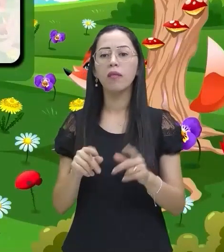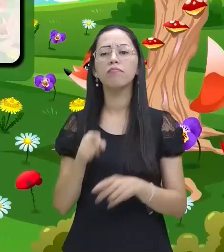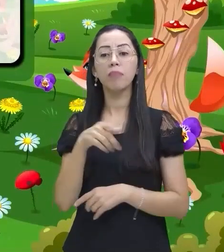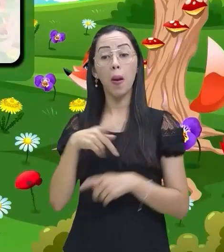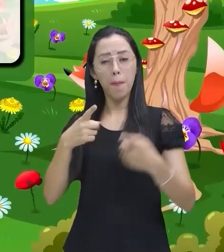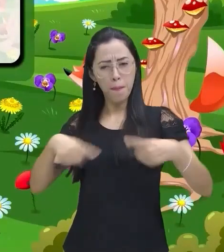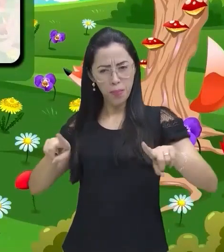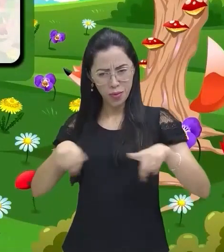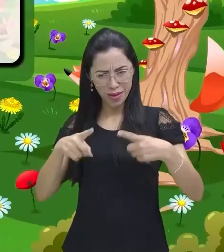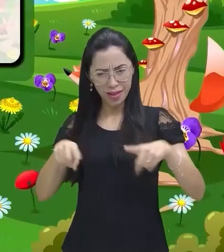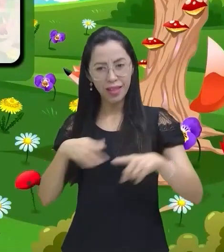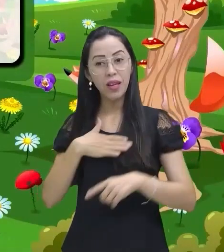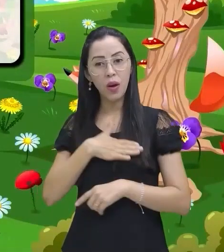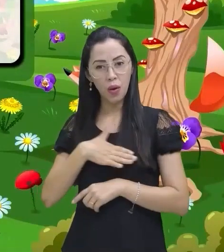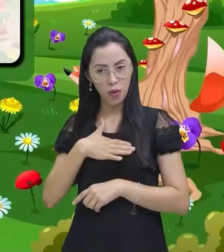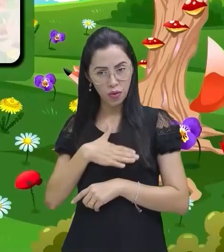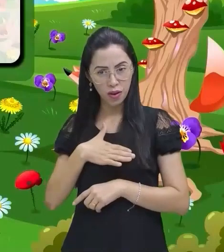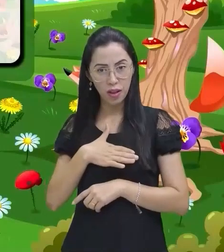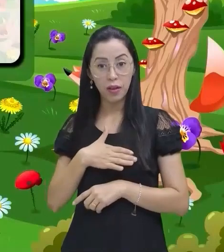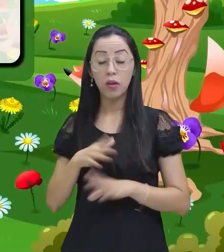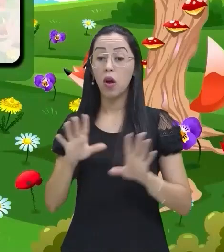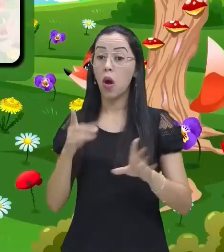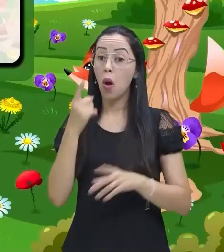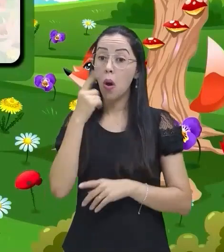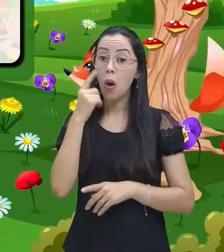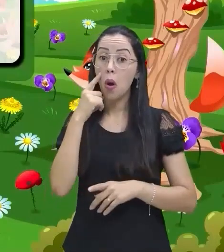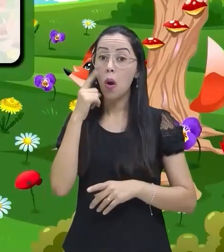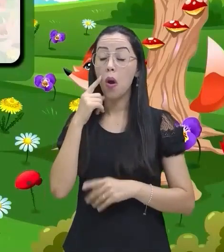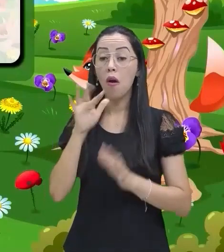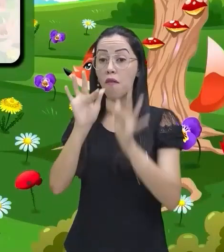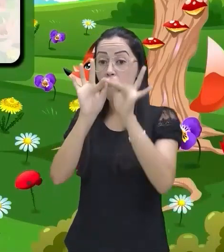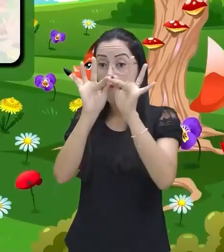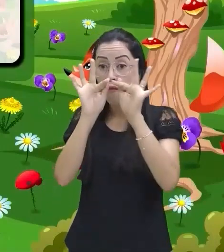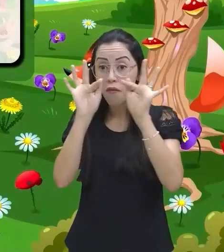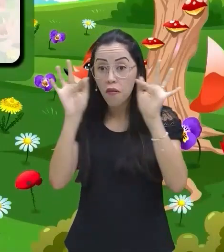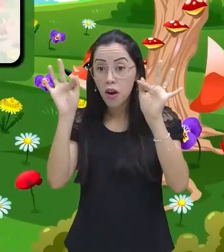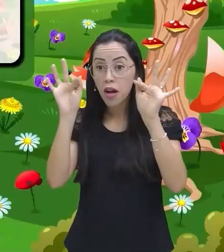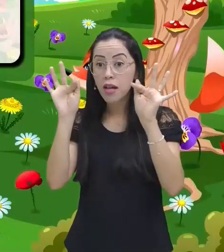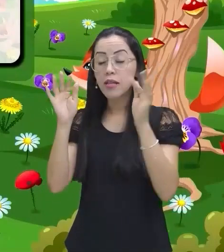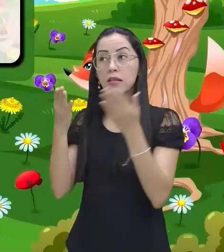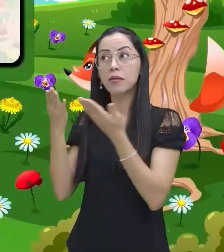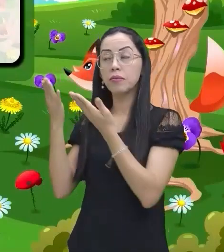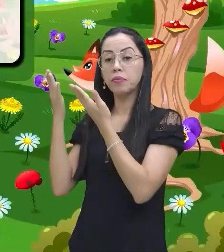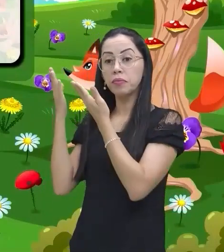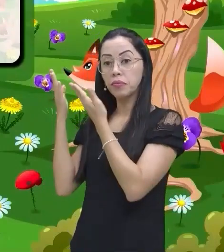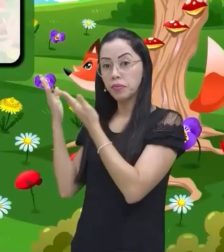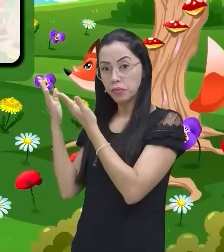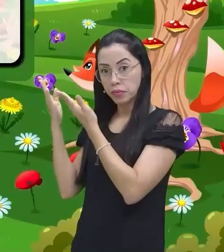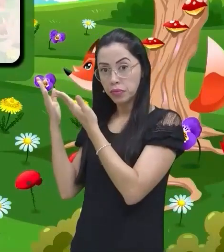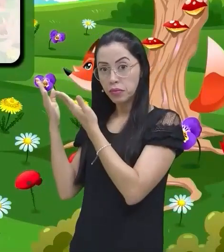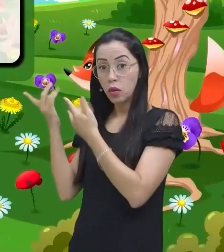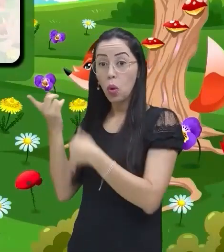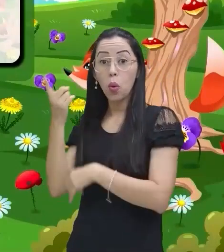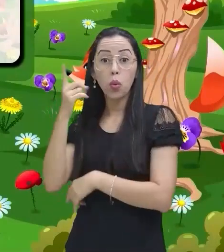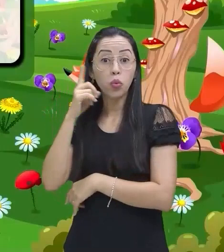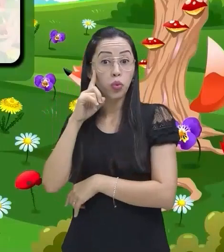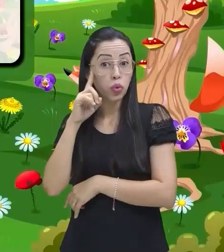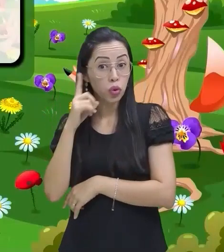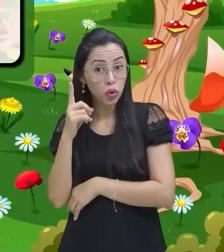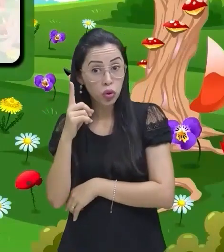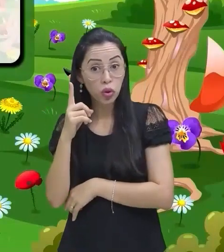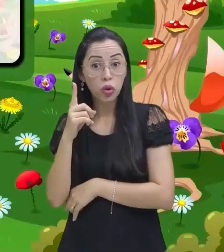esta frase retirada da música. Um dia, a